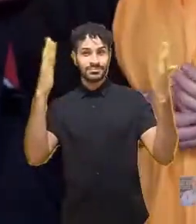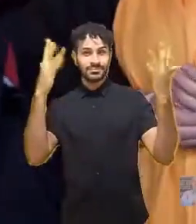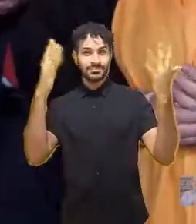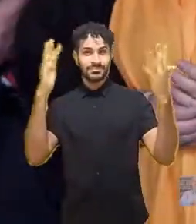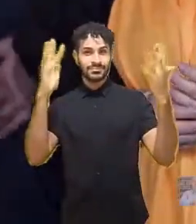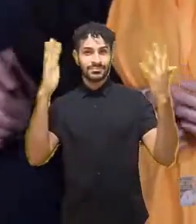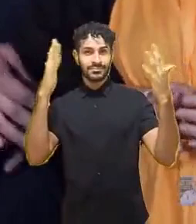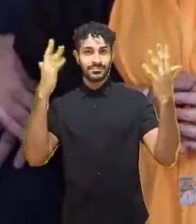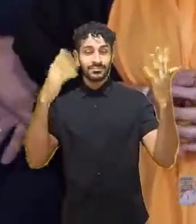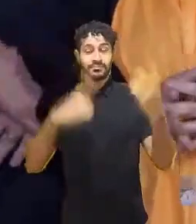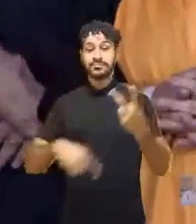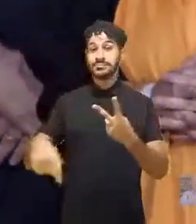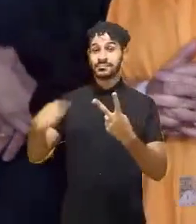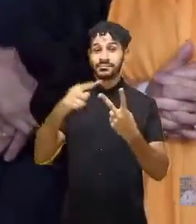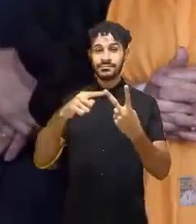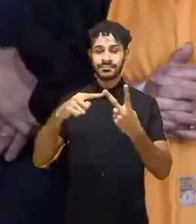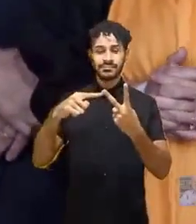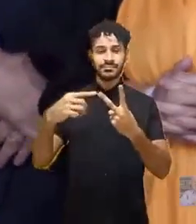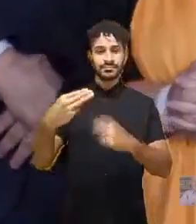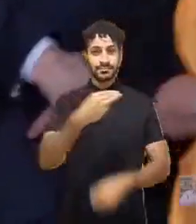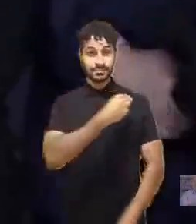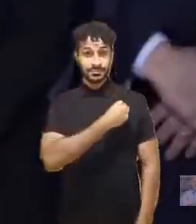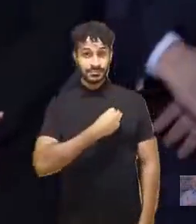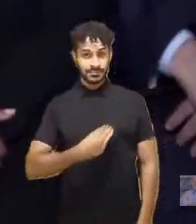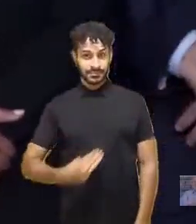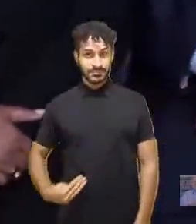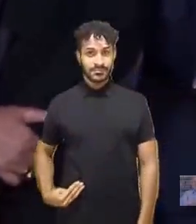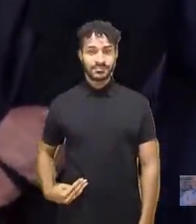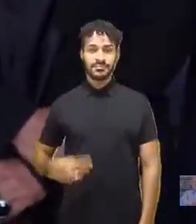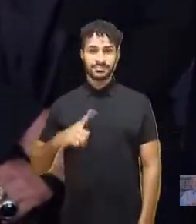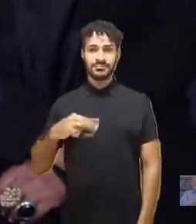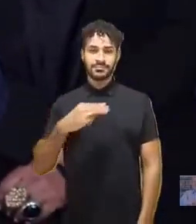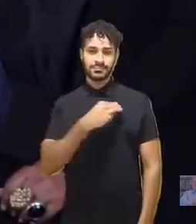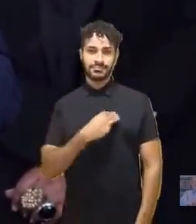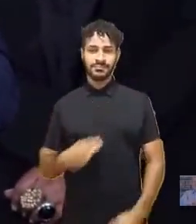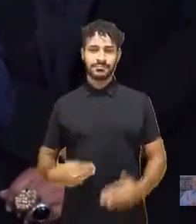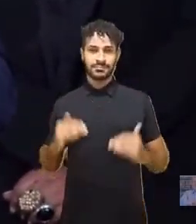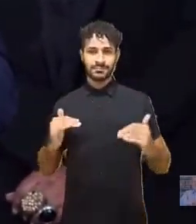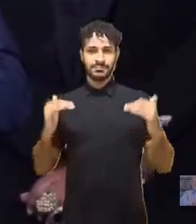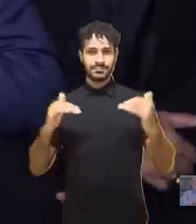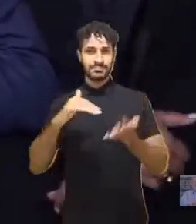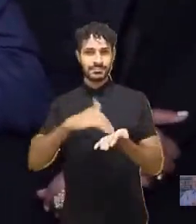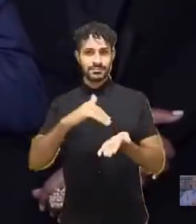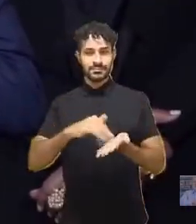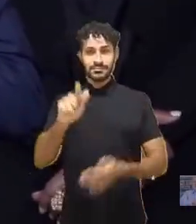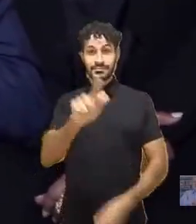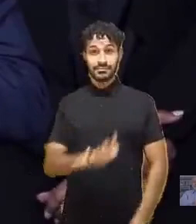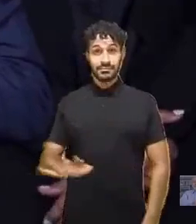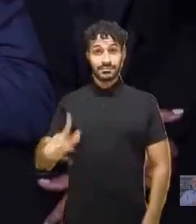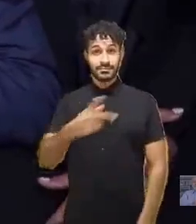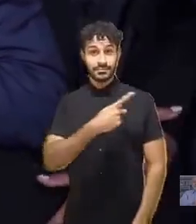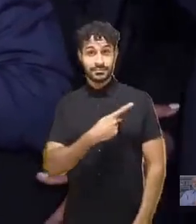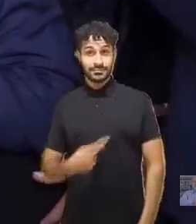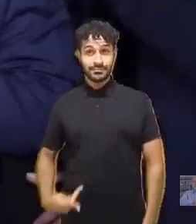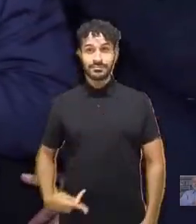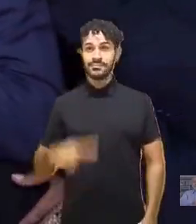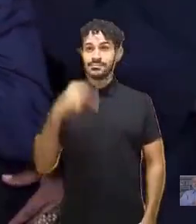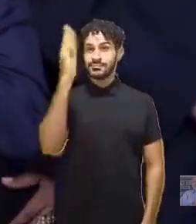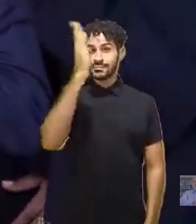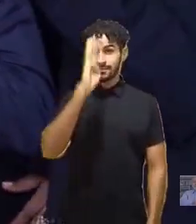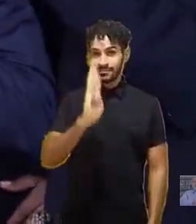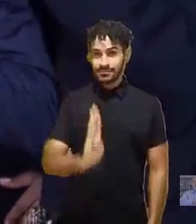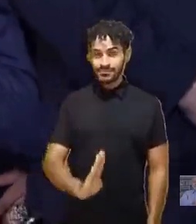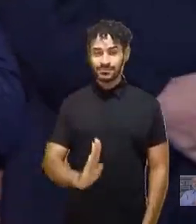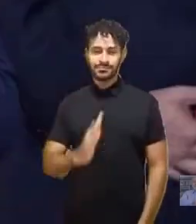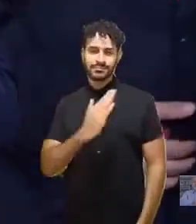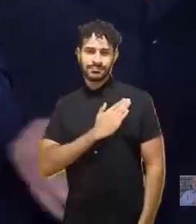o segundo Ministro que será o ministro chefe da Secretaria Geral da presidência da república o